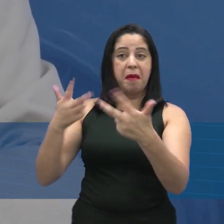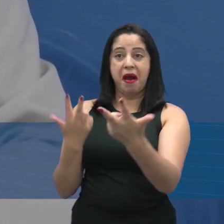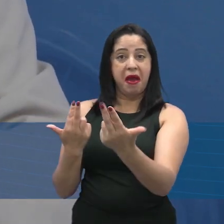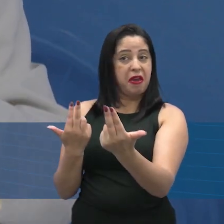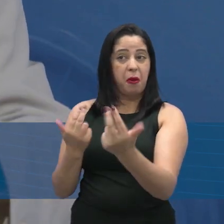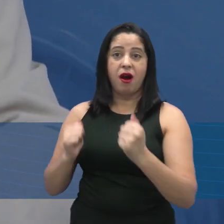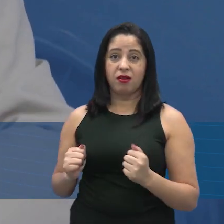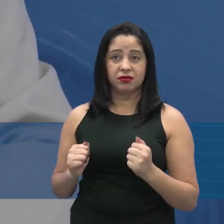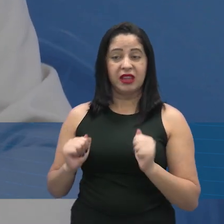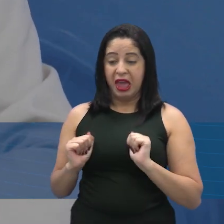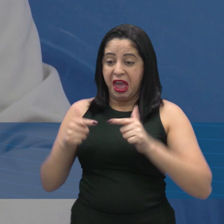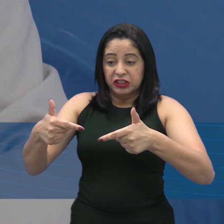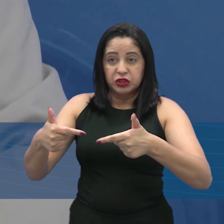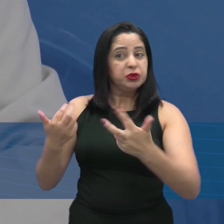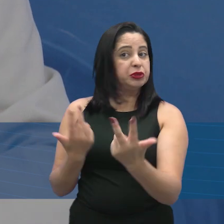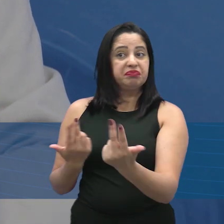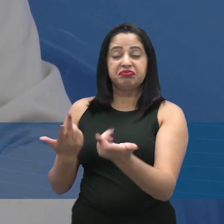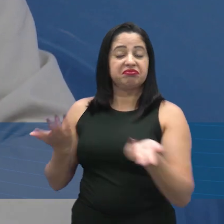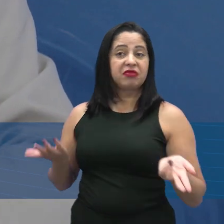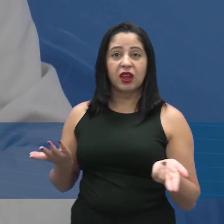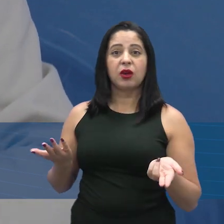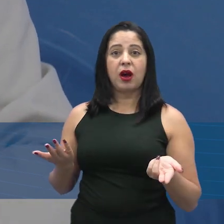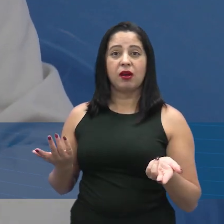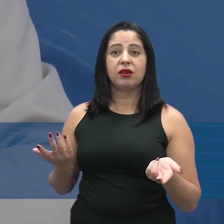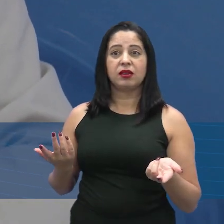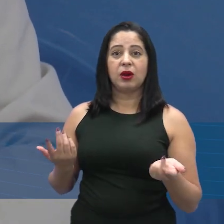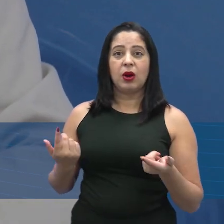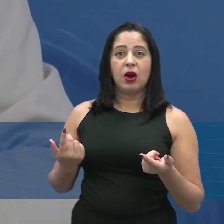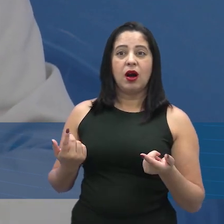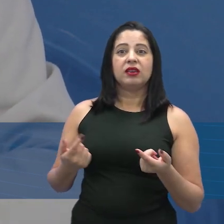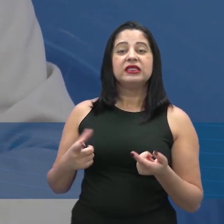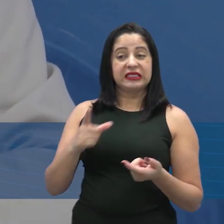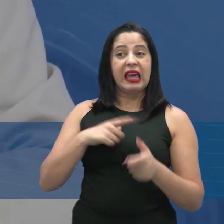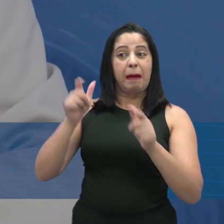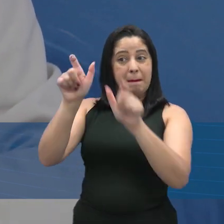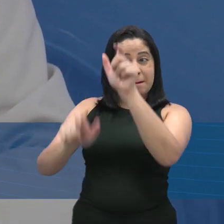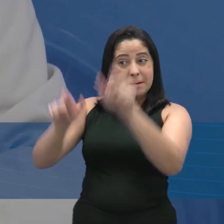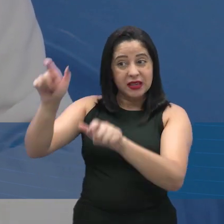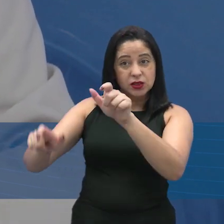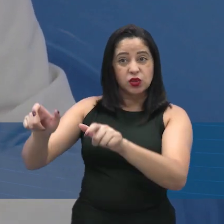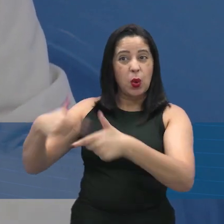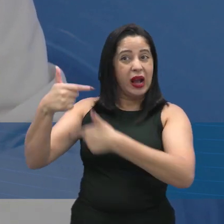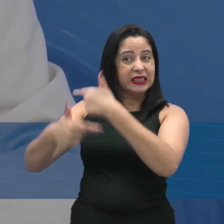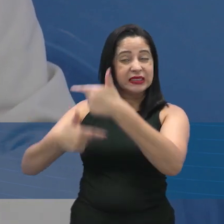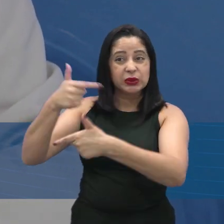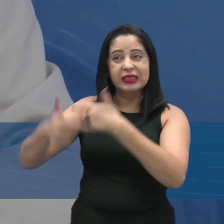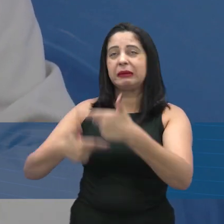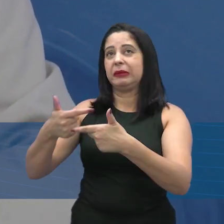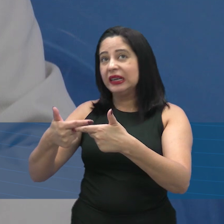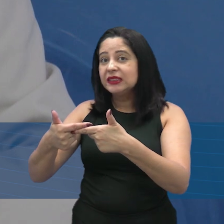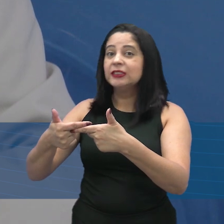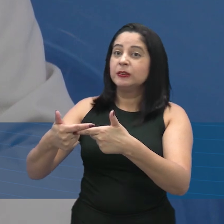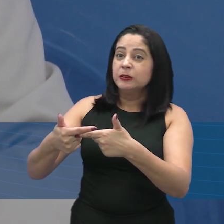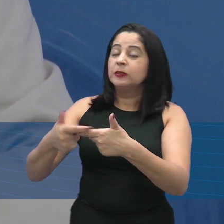algumas ações similares de pessoas que estão com o emprego precarizado. E a precarização do emprego,